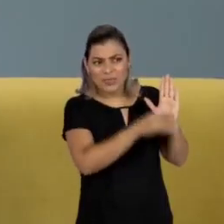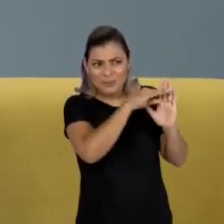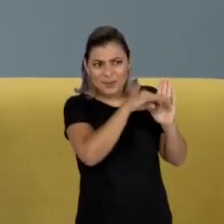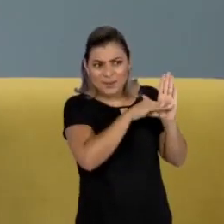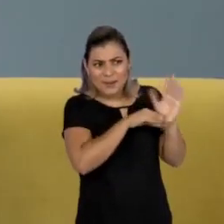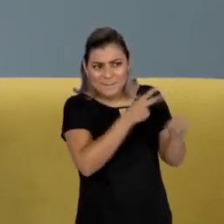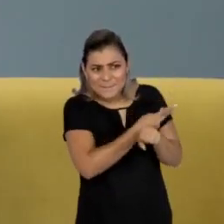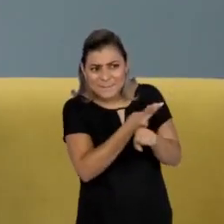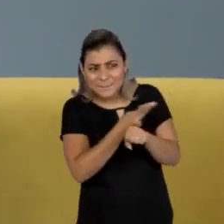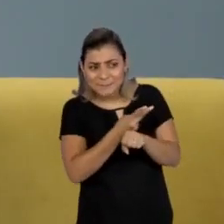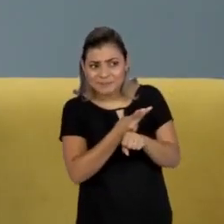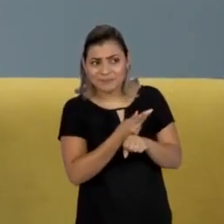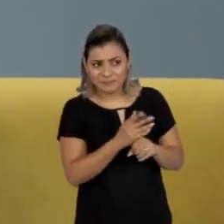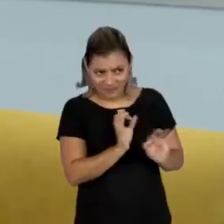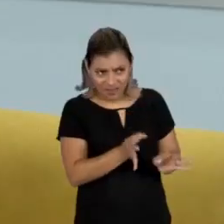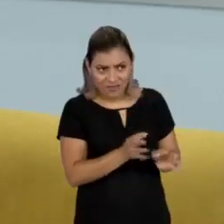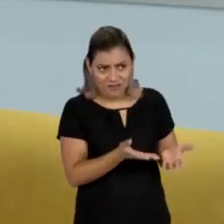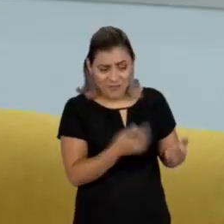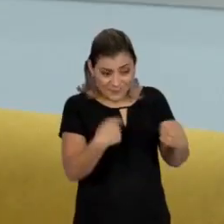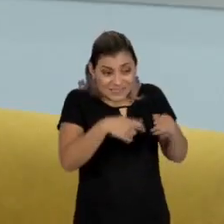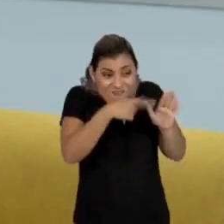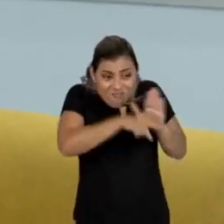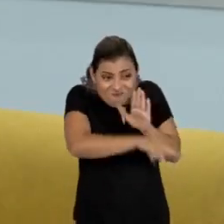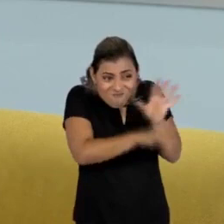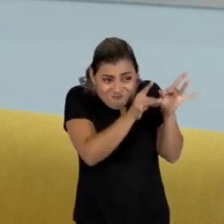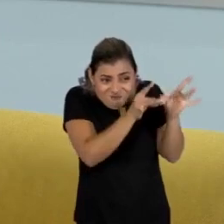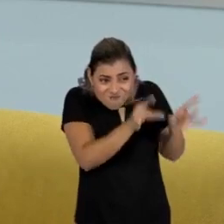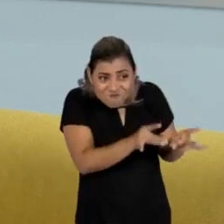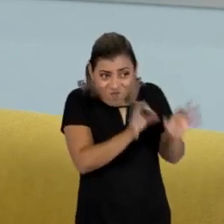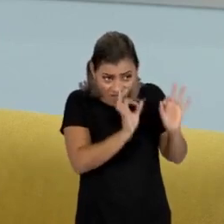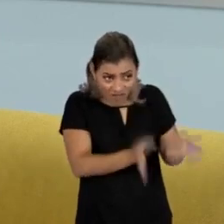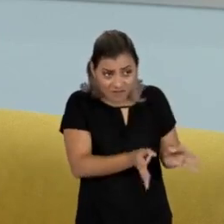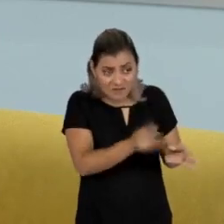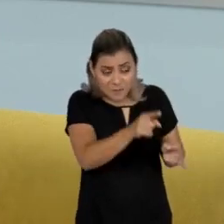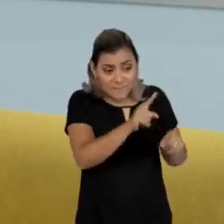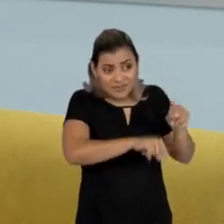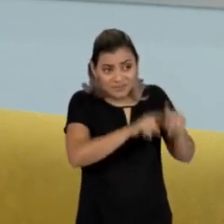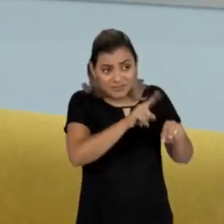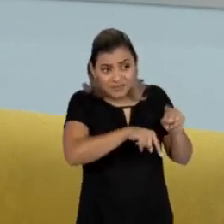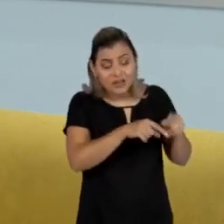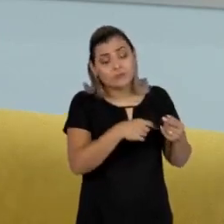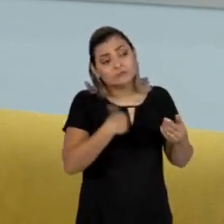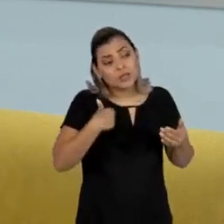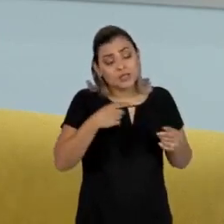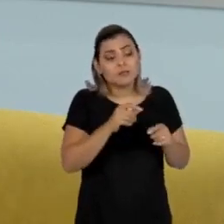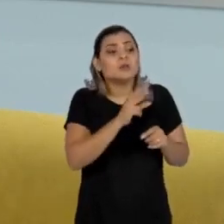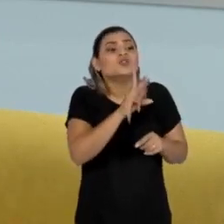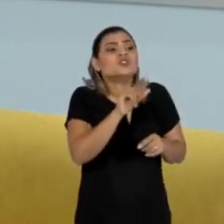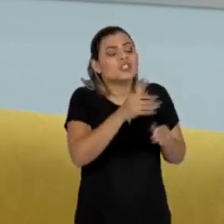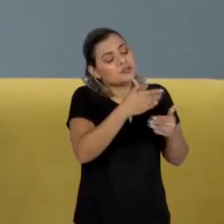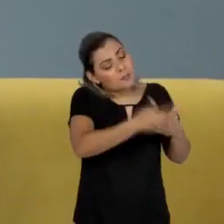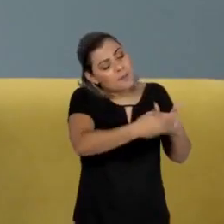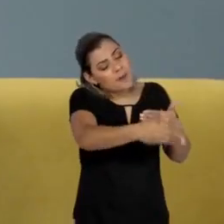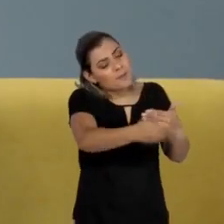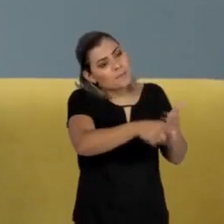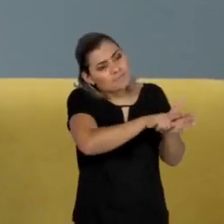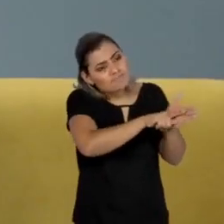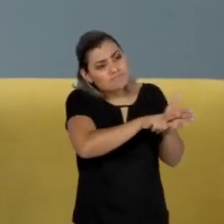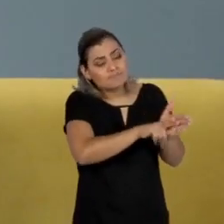pesquisa rapidinha não dá conta, você precisa ter vários preços daquele mesmo produto durante alguns dias, seria